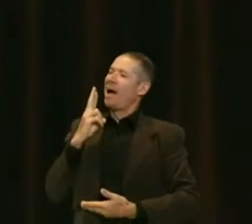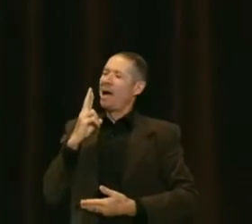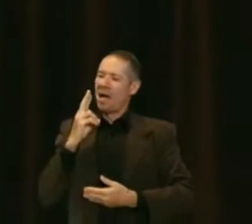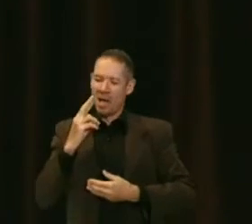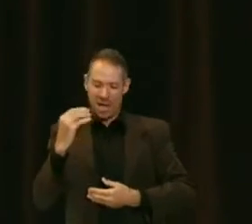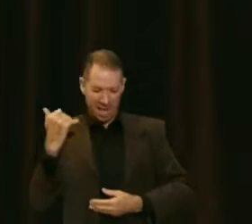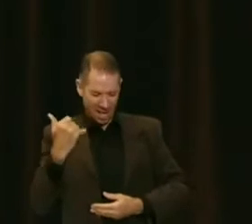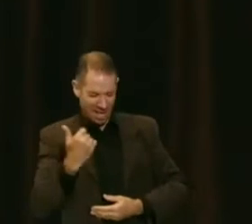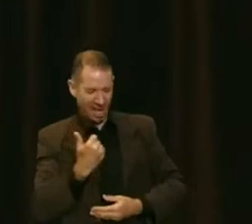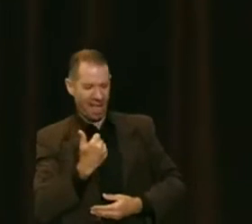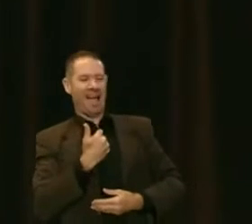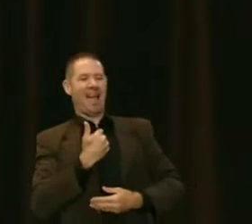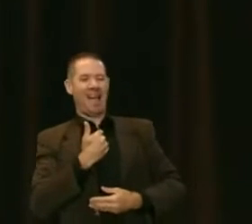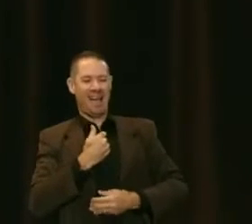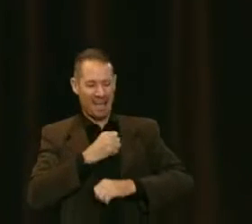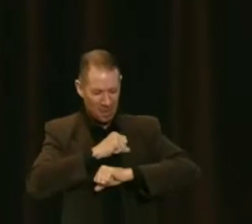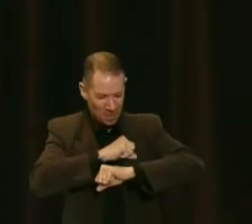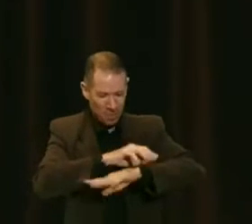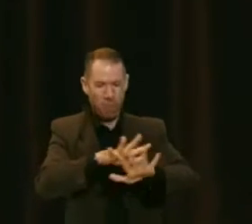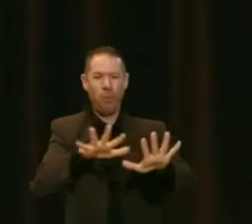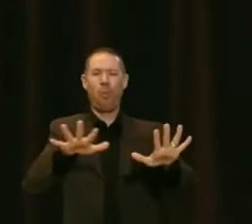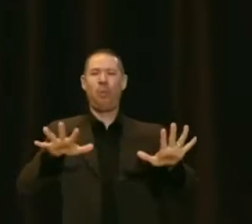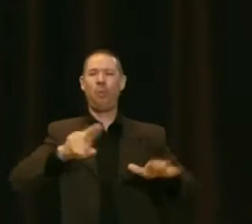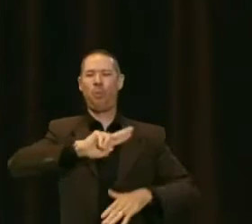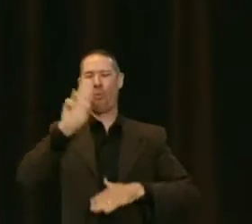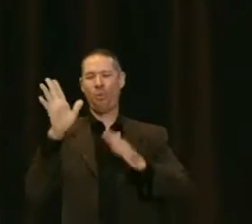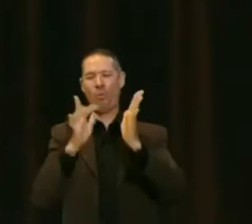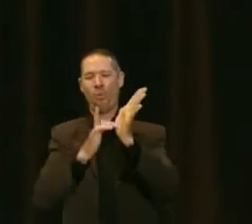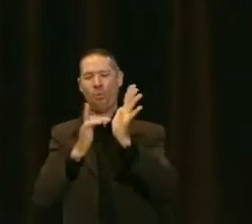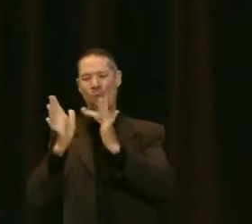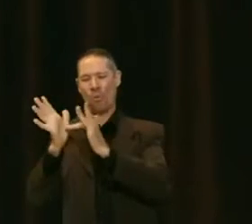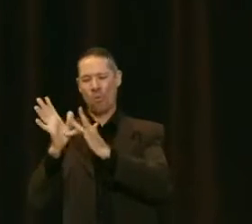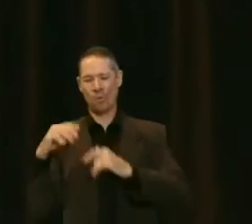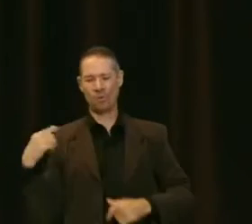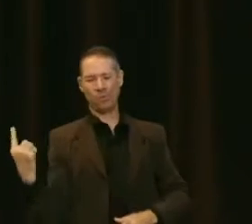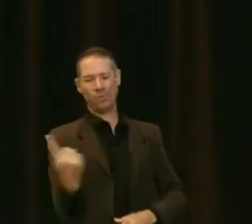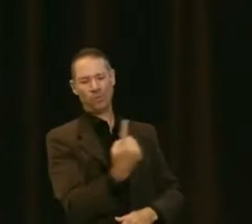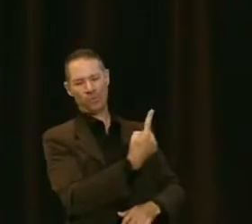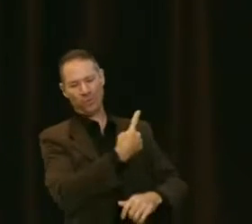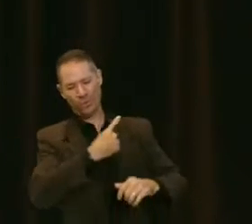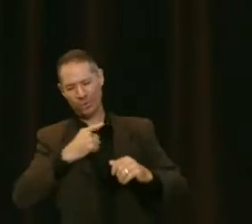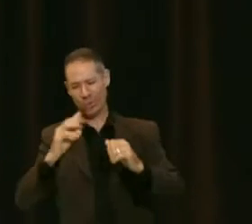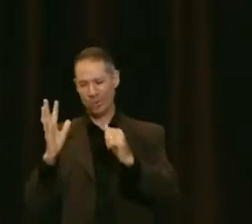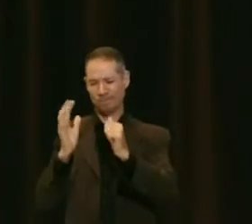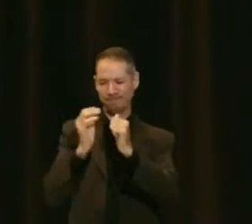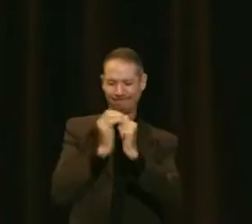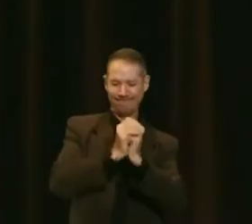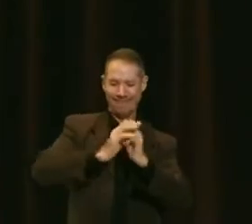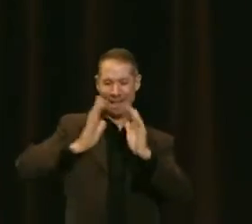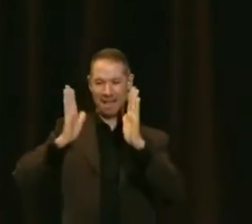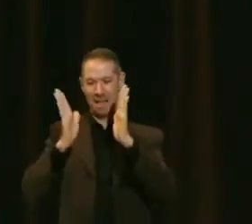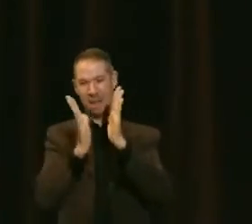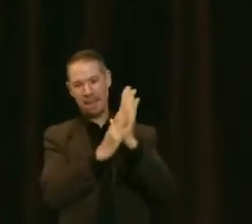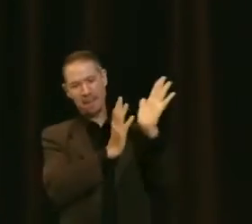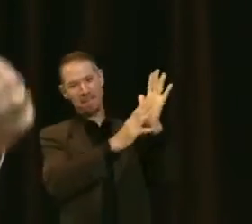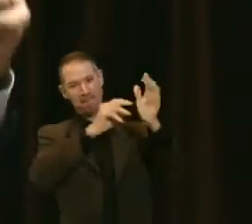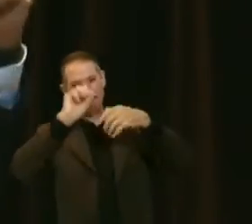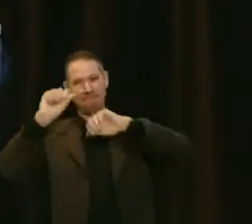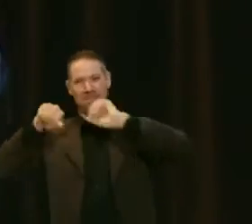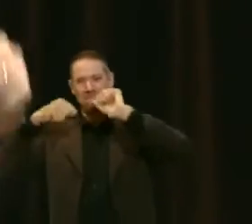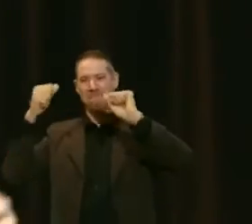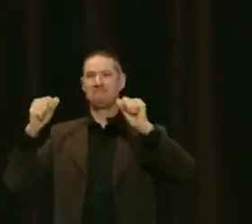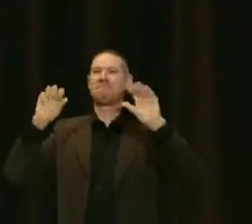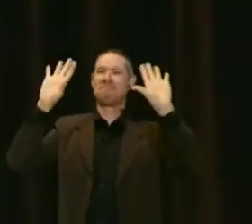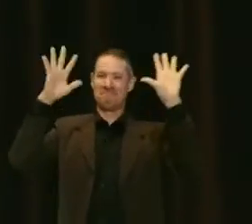aqui. Em nome de Jesus que nós oramos. Amém, aleluia. Você